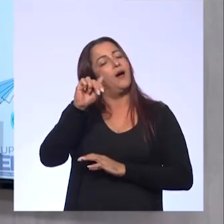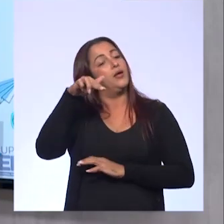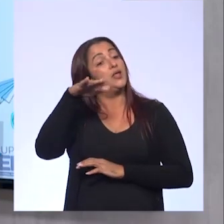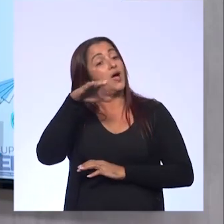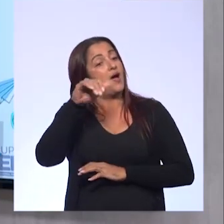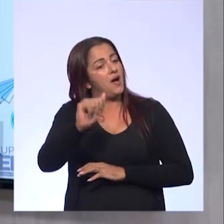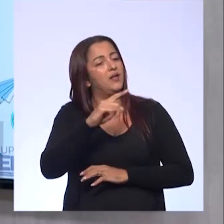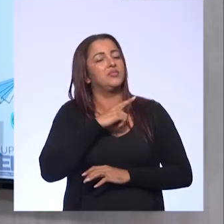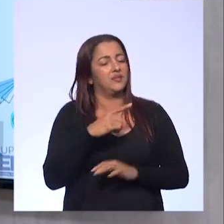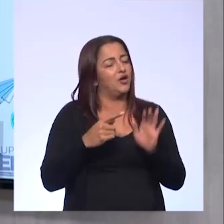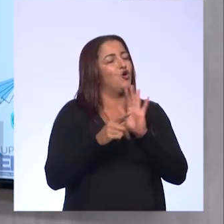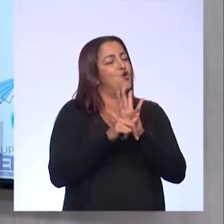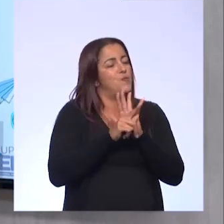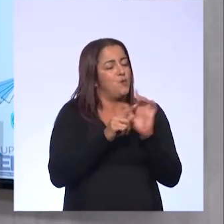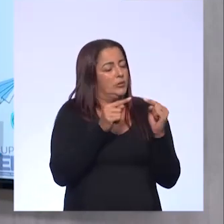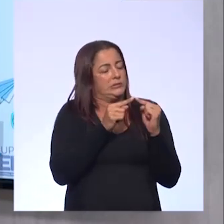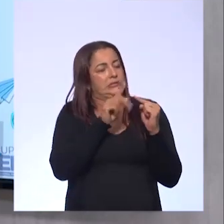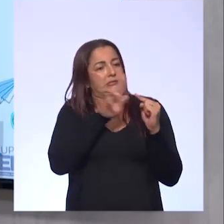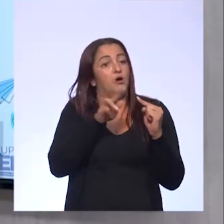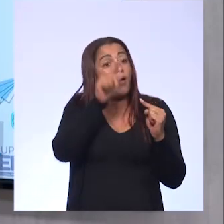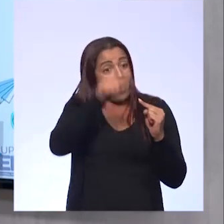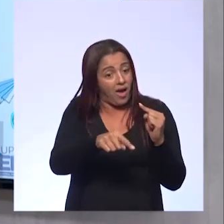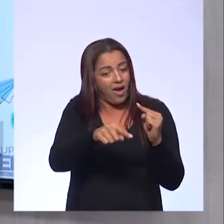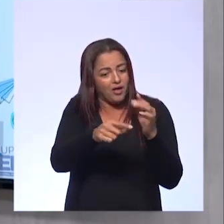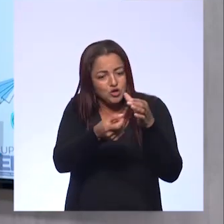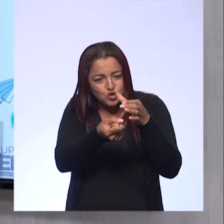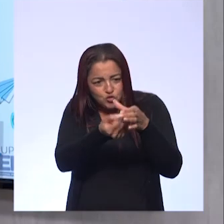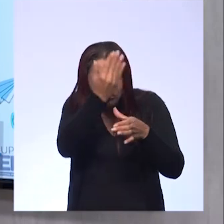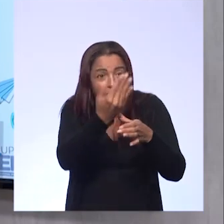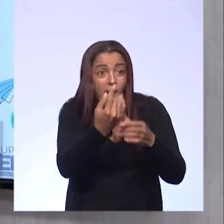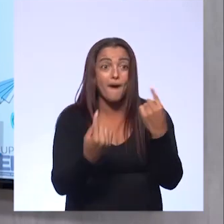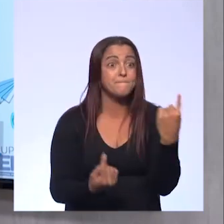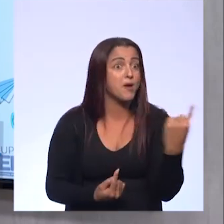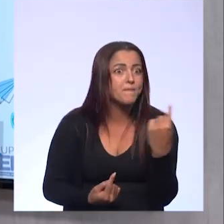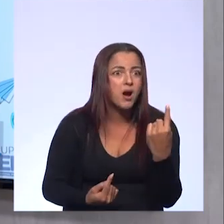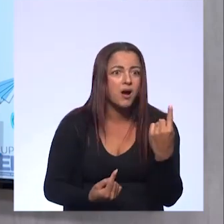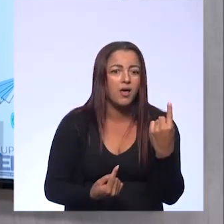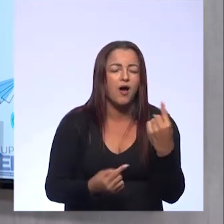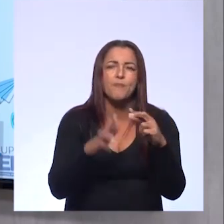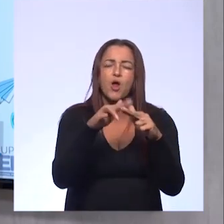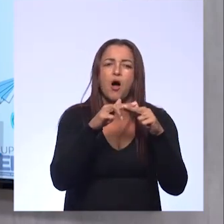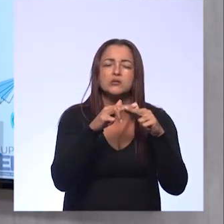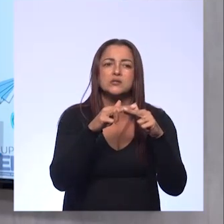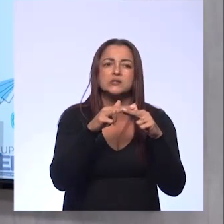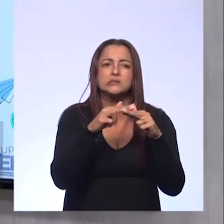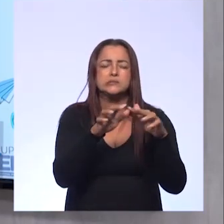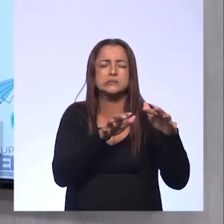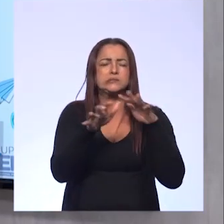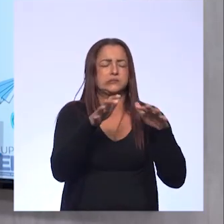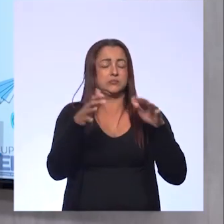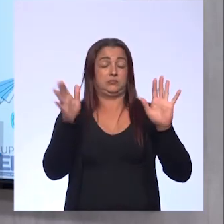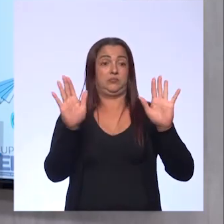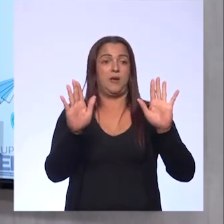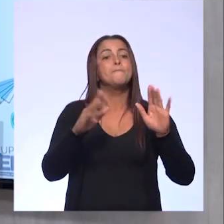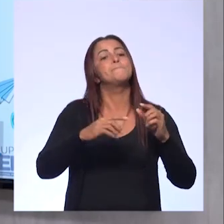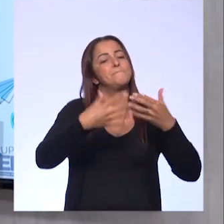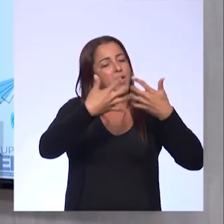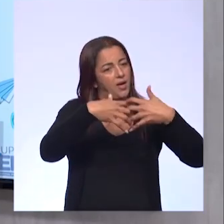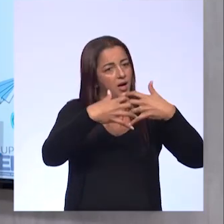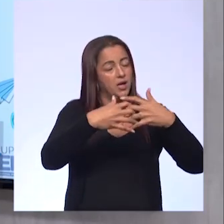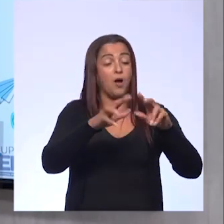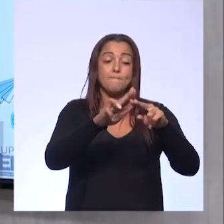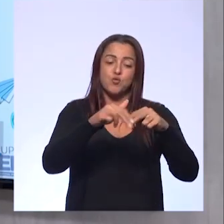de onda mecânica aquela onda que ela surgiu o primeiro lugar de uma perturbação mecânica e por isso ela precisa